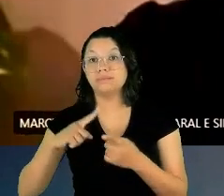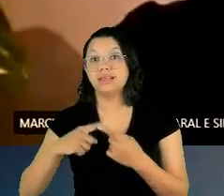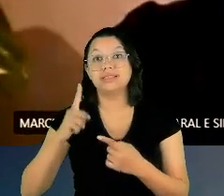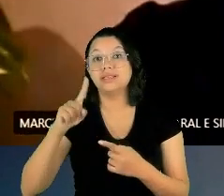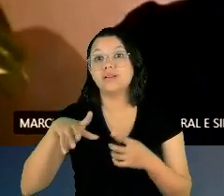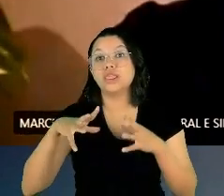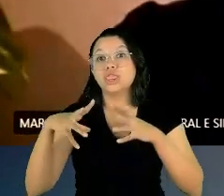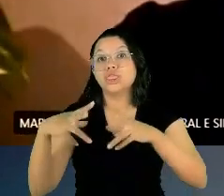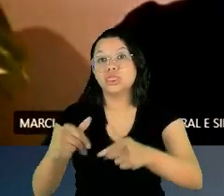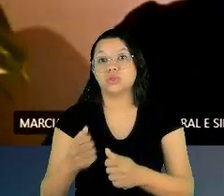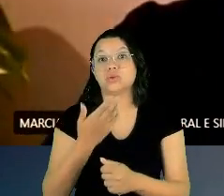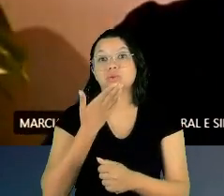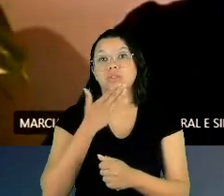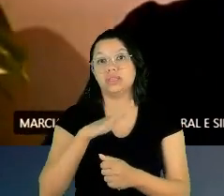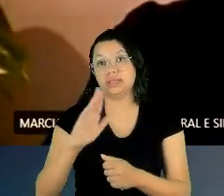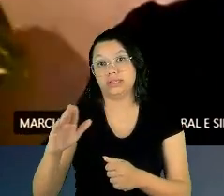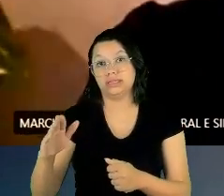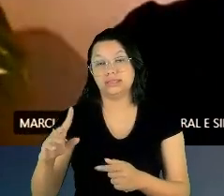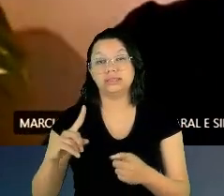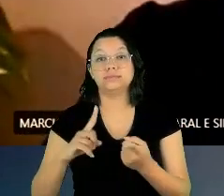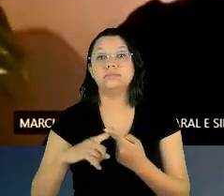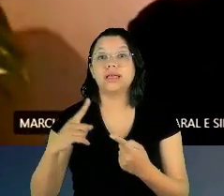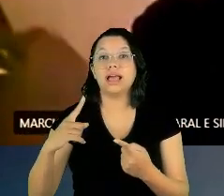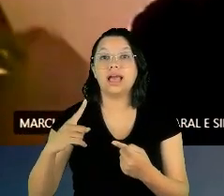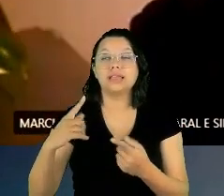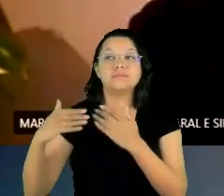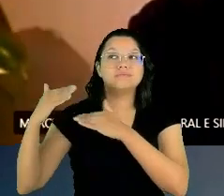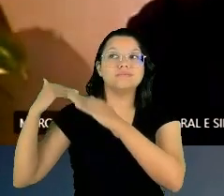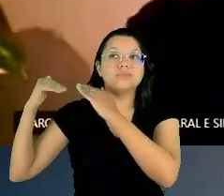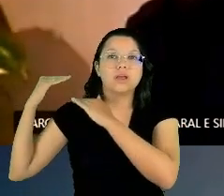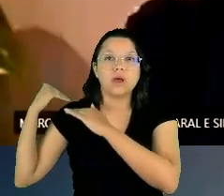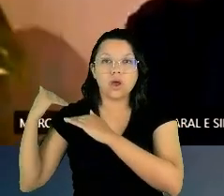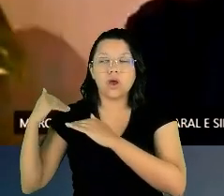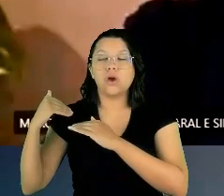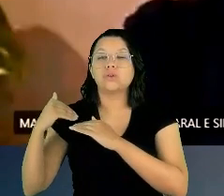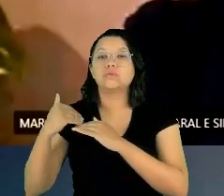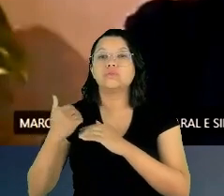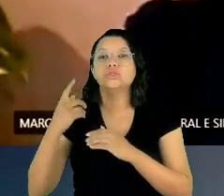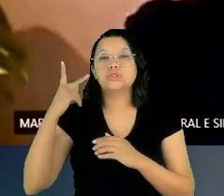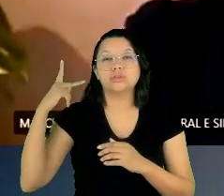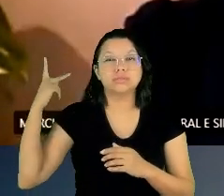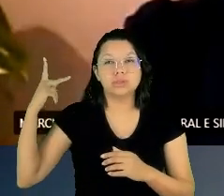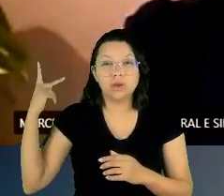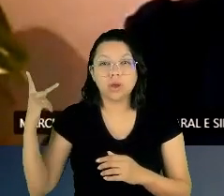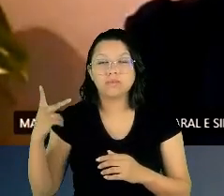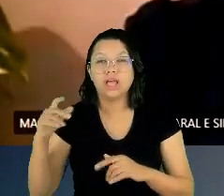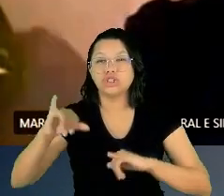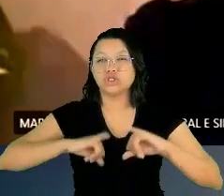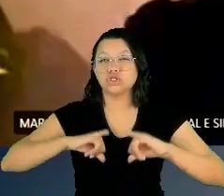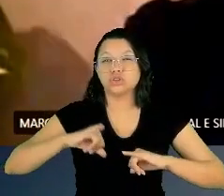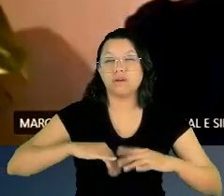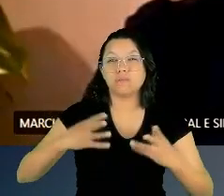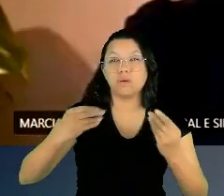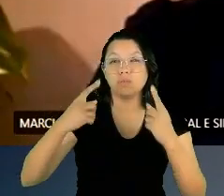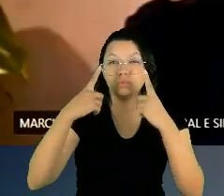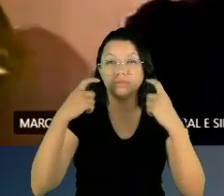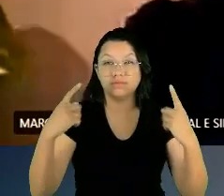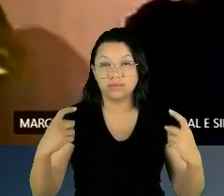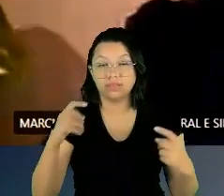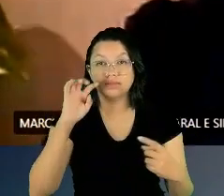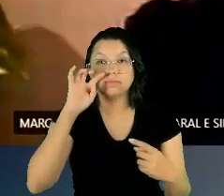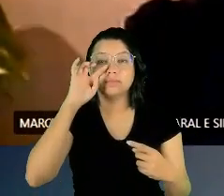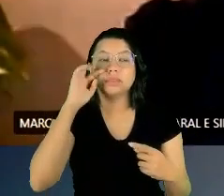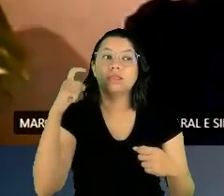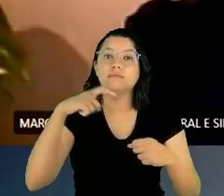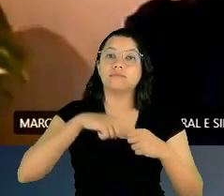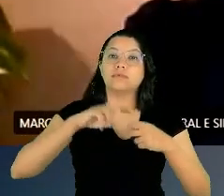psicopatia, mas não é toda criança. Mas o histórico de psicopatas, a grande maioria sofreu grande violência. Aí a gente